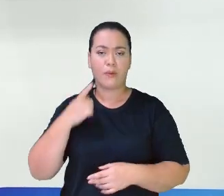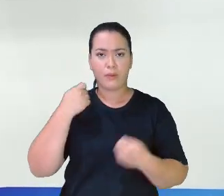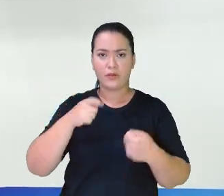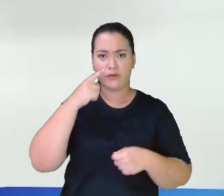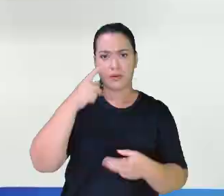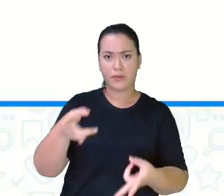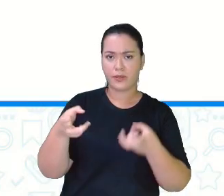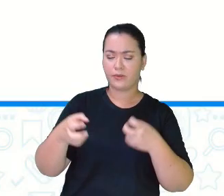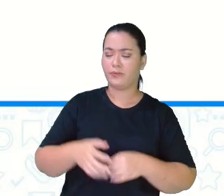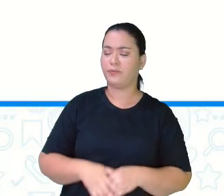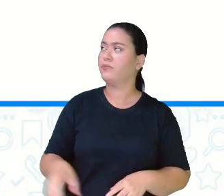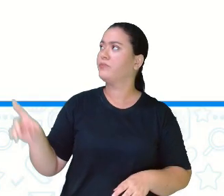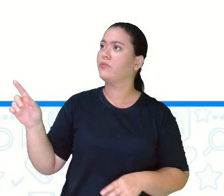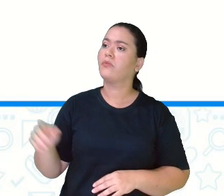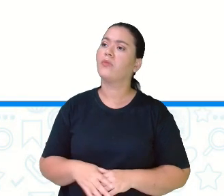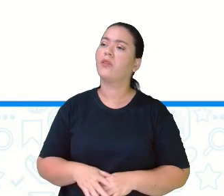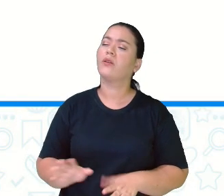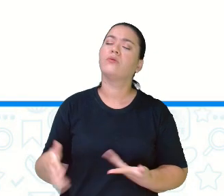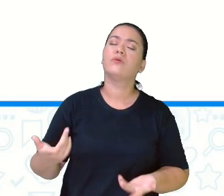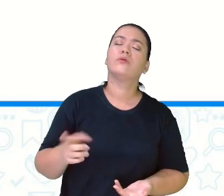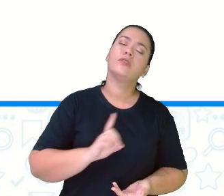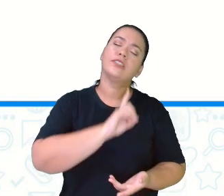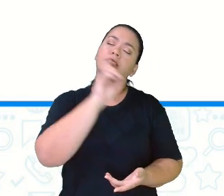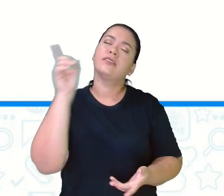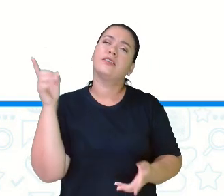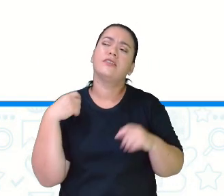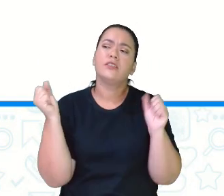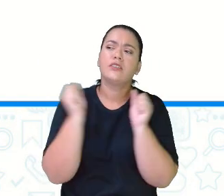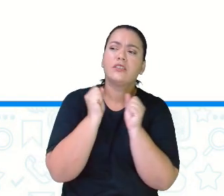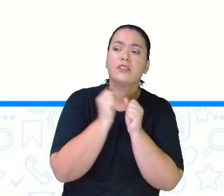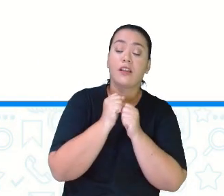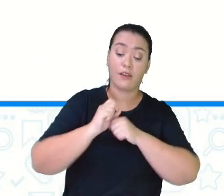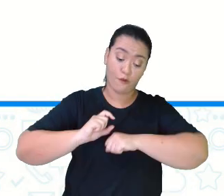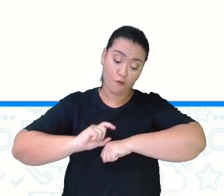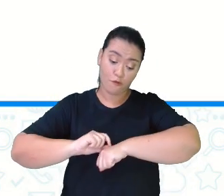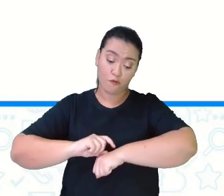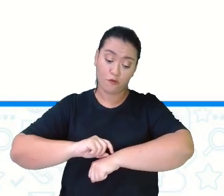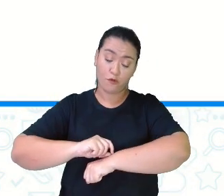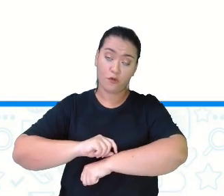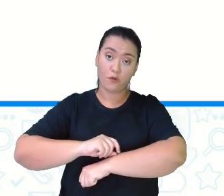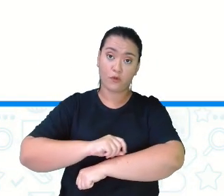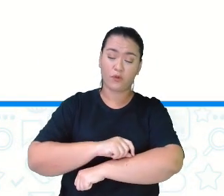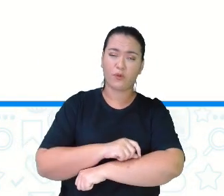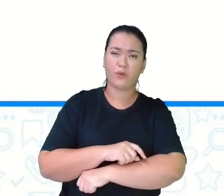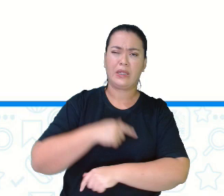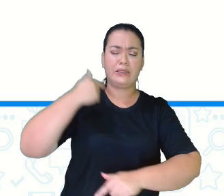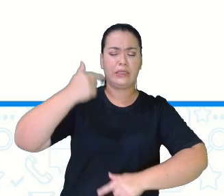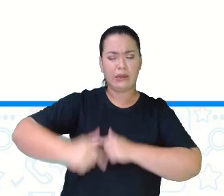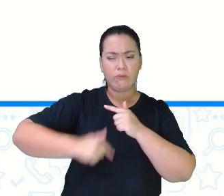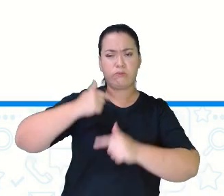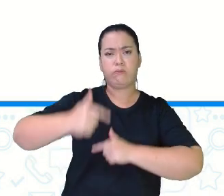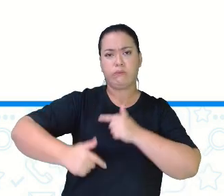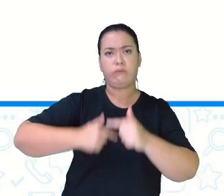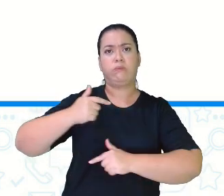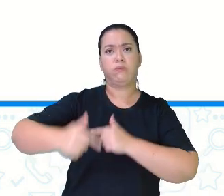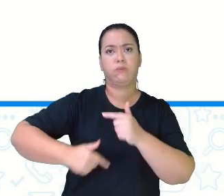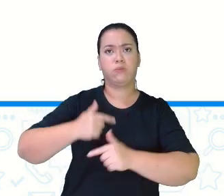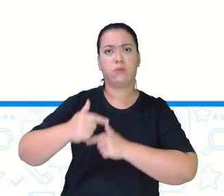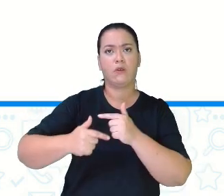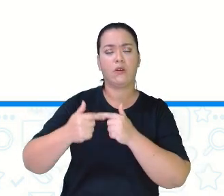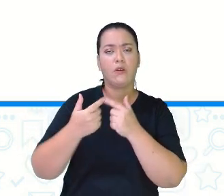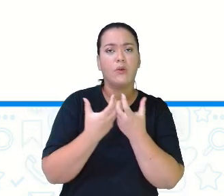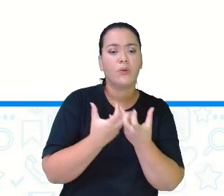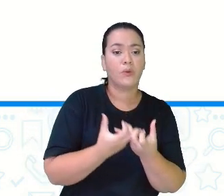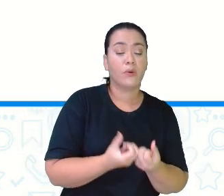começar. Num belo dia de inverno, as formigas estavam tendo o maior trabalho para secar